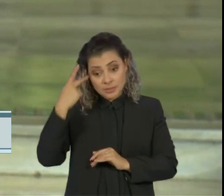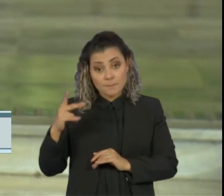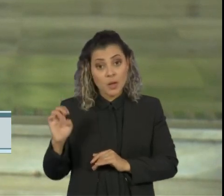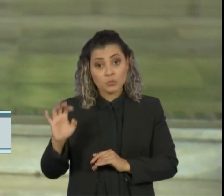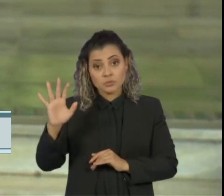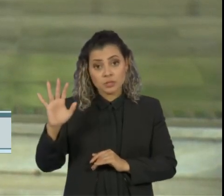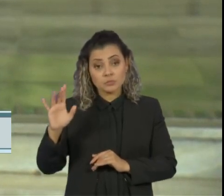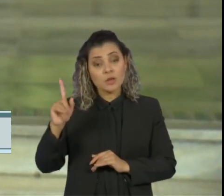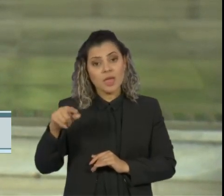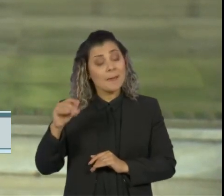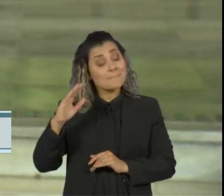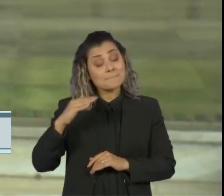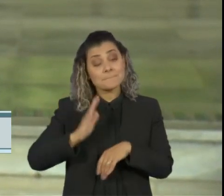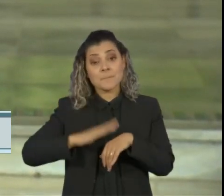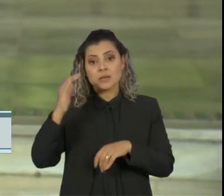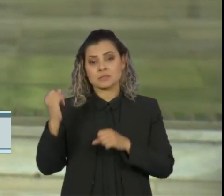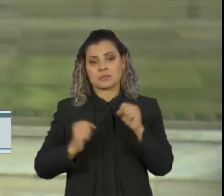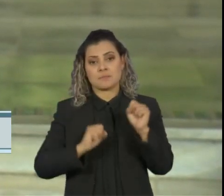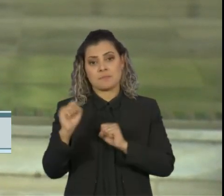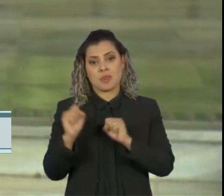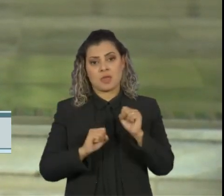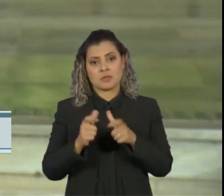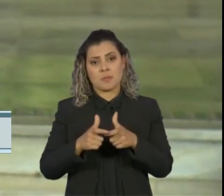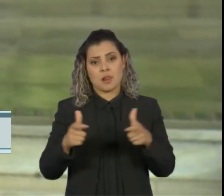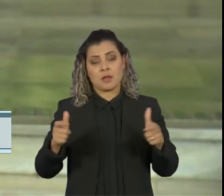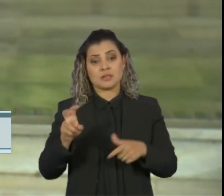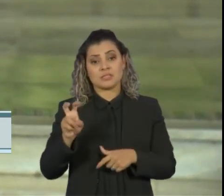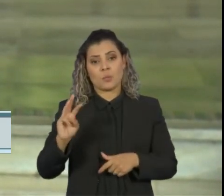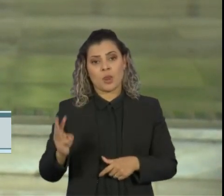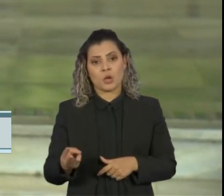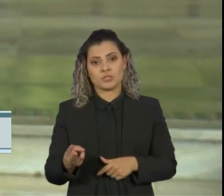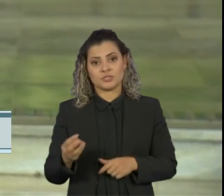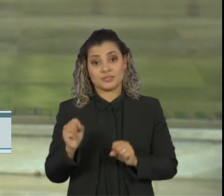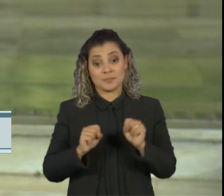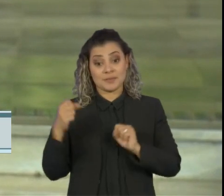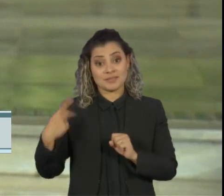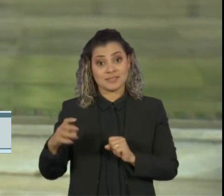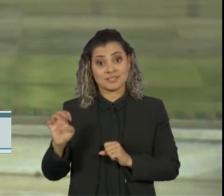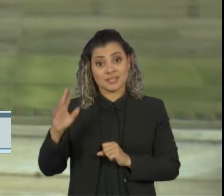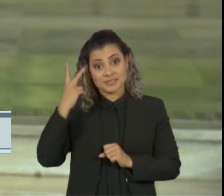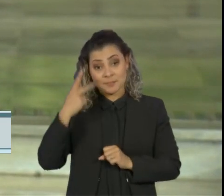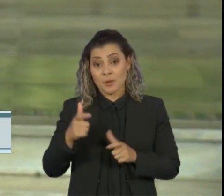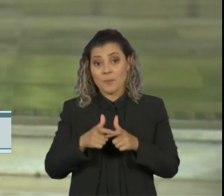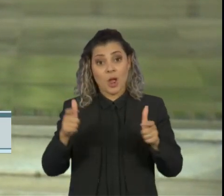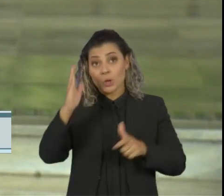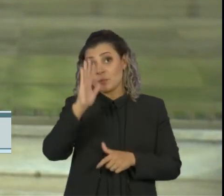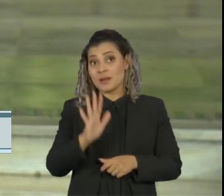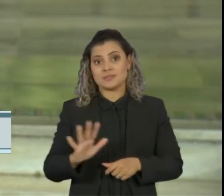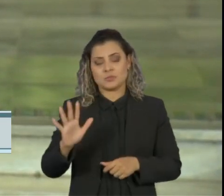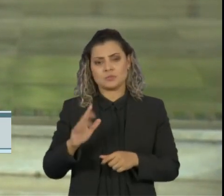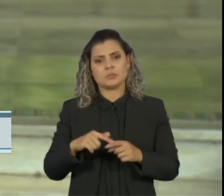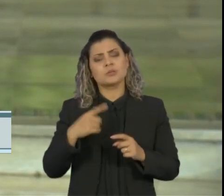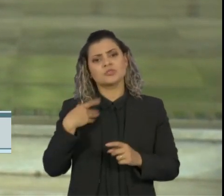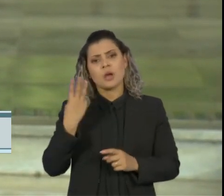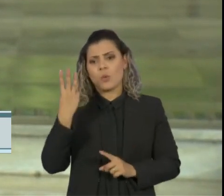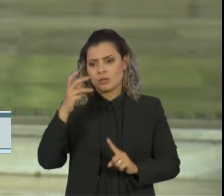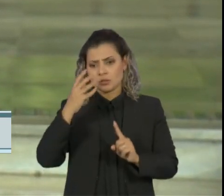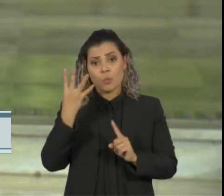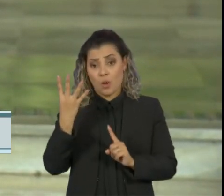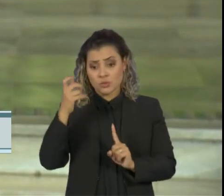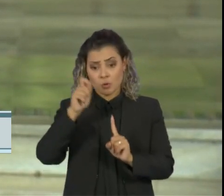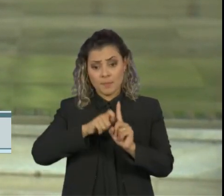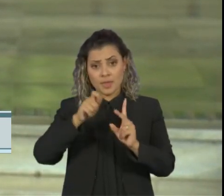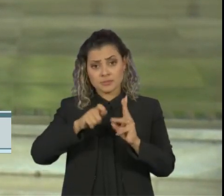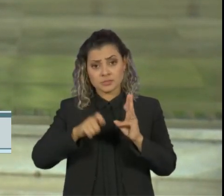mais empresas no país, total de 5 milhões. Nos primeiros 4 meses desse ano, São Paulo registrou a